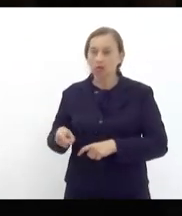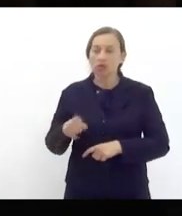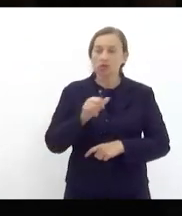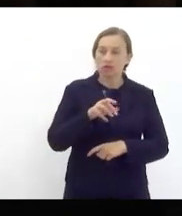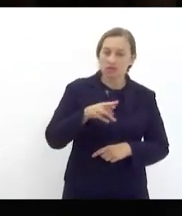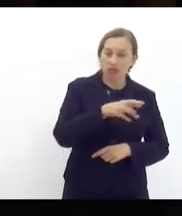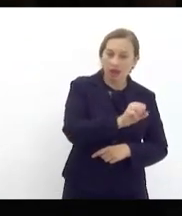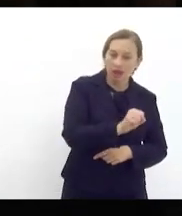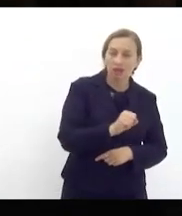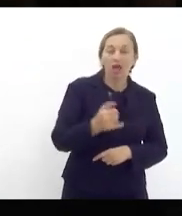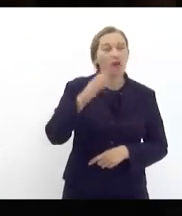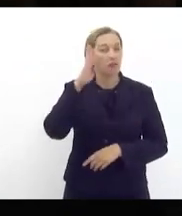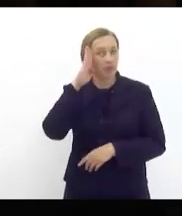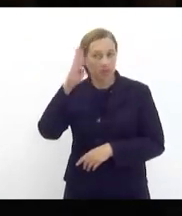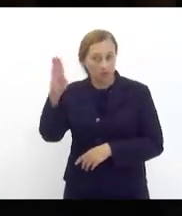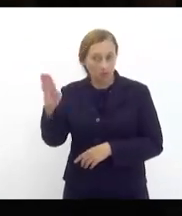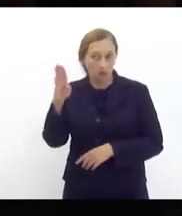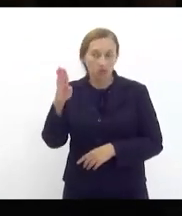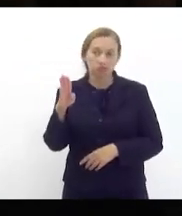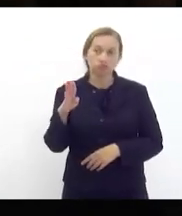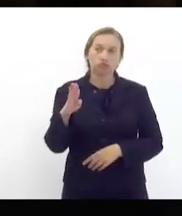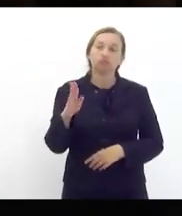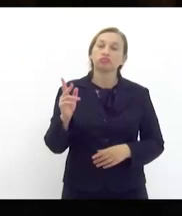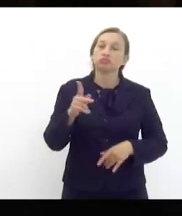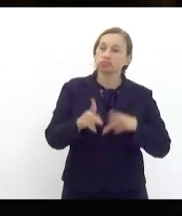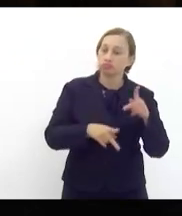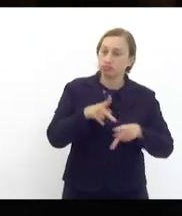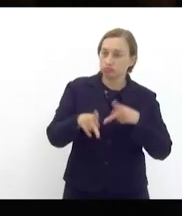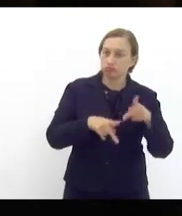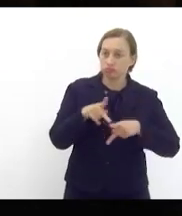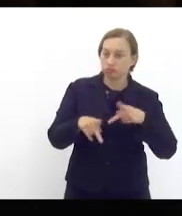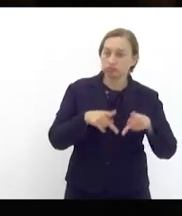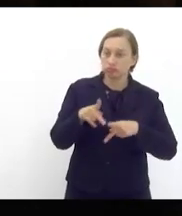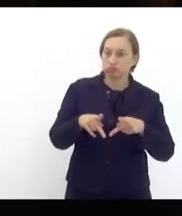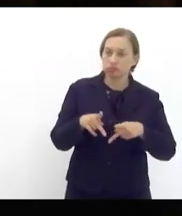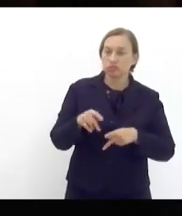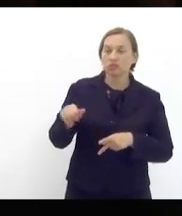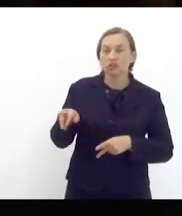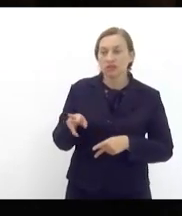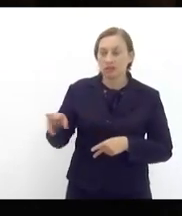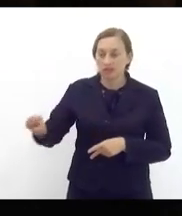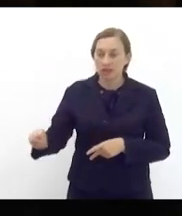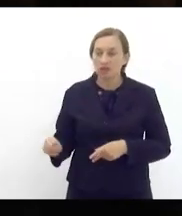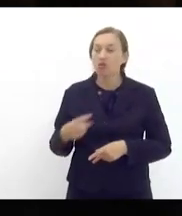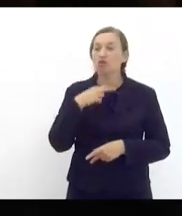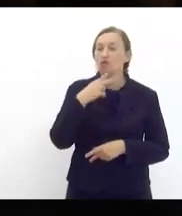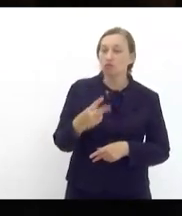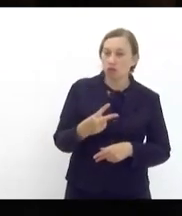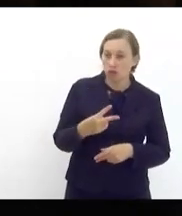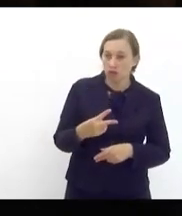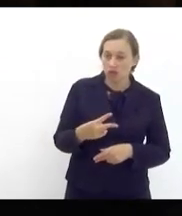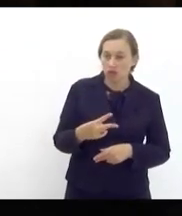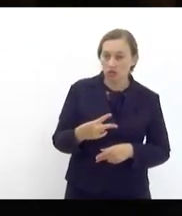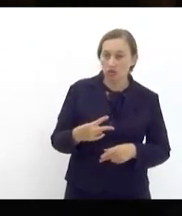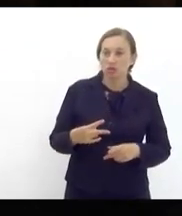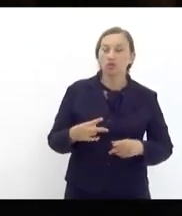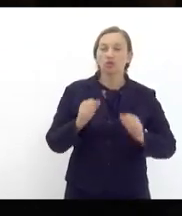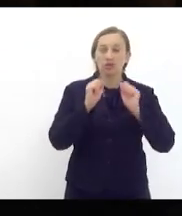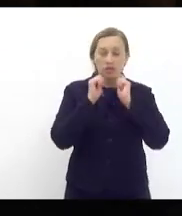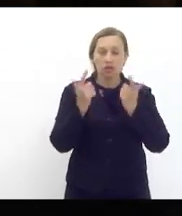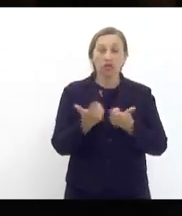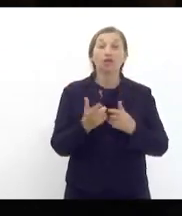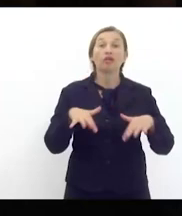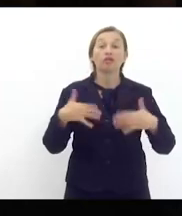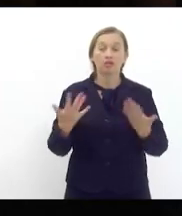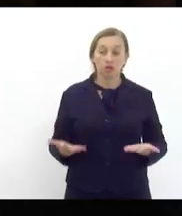é fundamental para que a população da região serrana também tenha voz e tenha vez aqui no Parlamento.